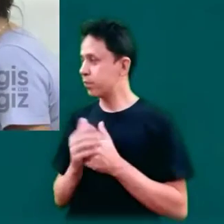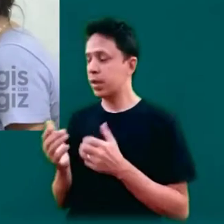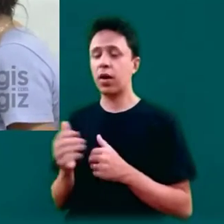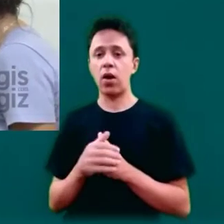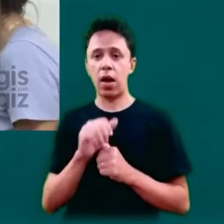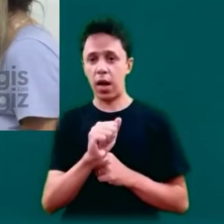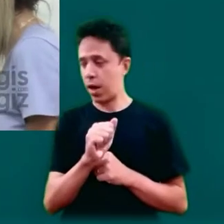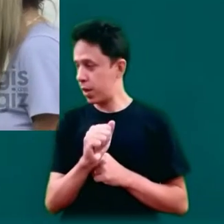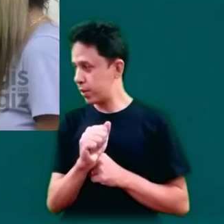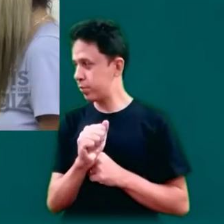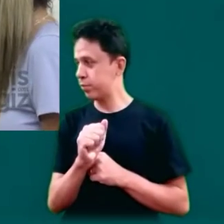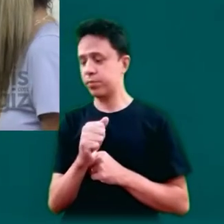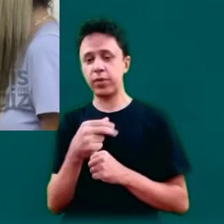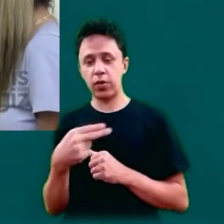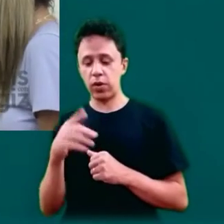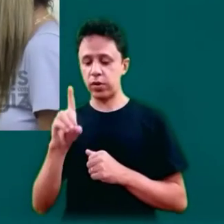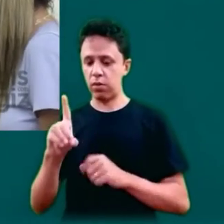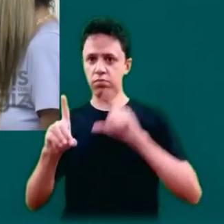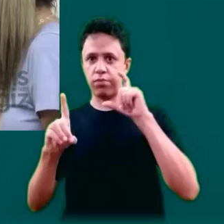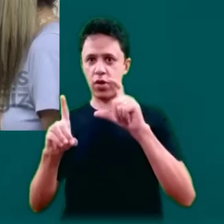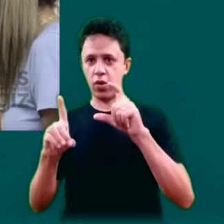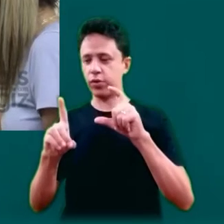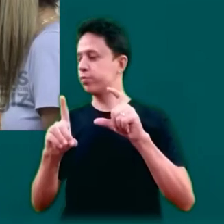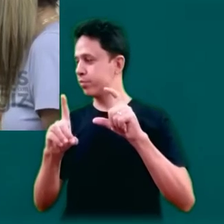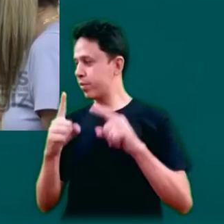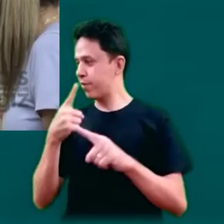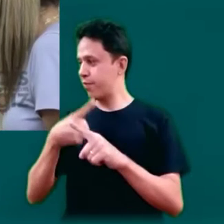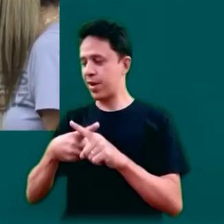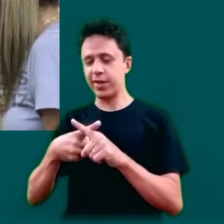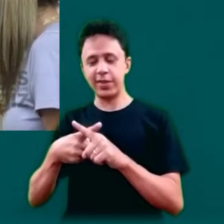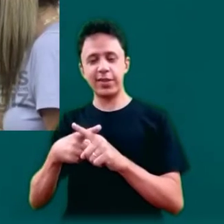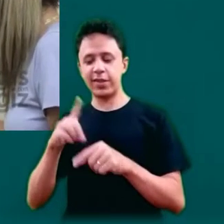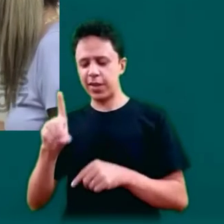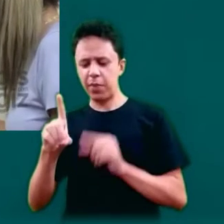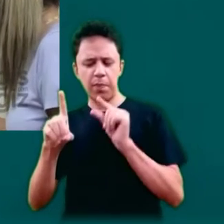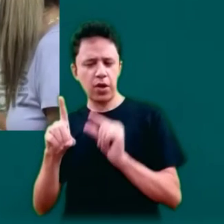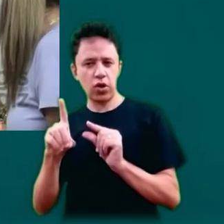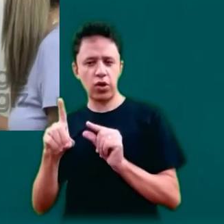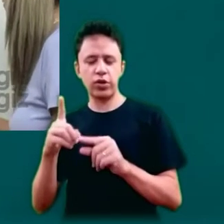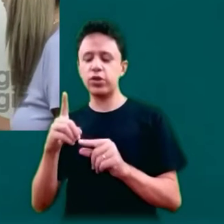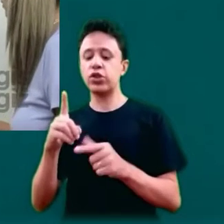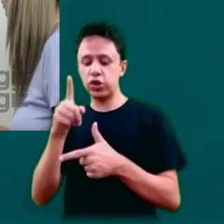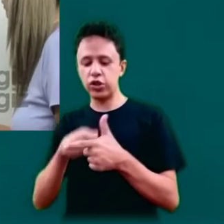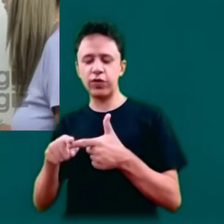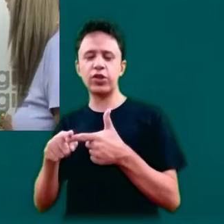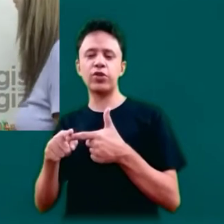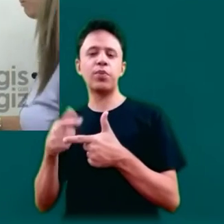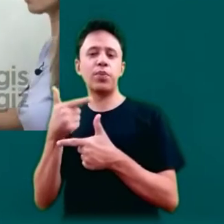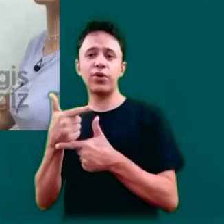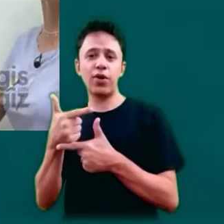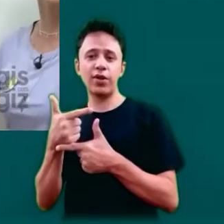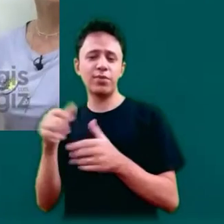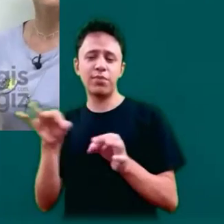que a área de um losango, então, vai ser diagonal maior multiplicada por diagonal menor, dividido por 2,